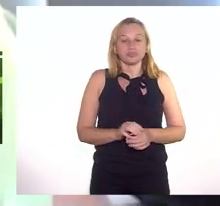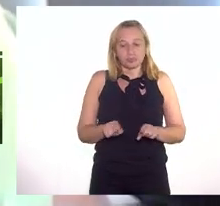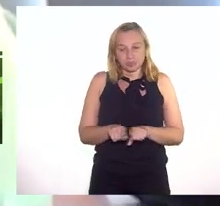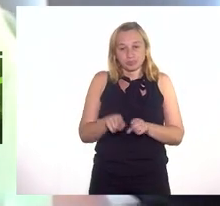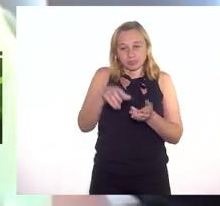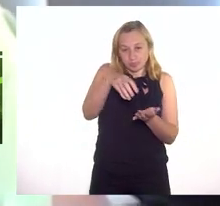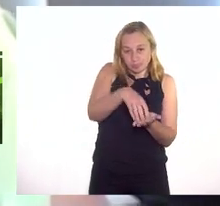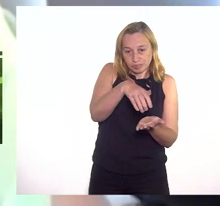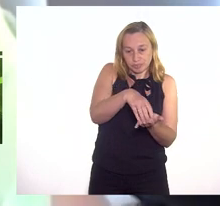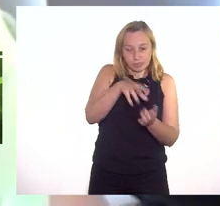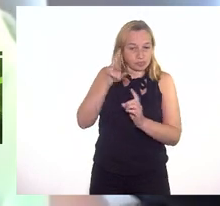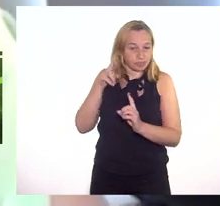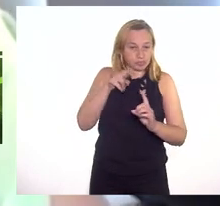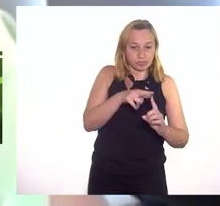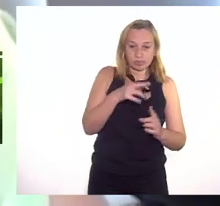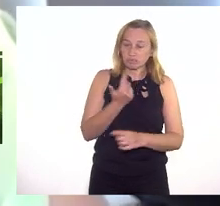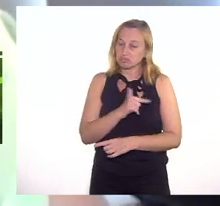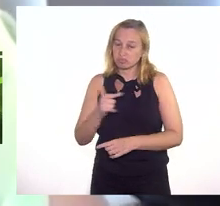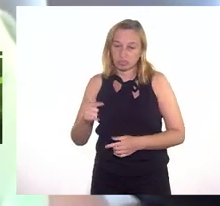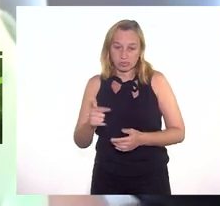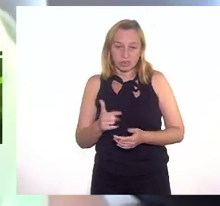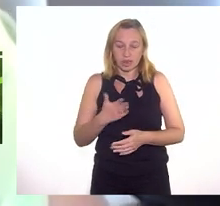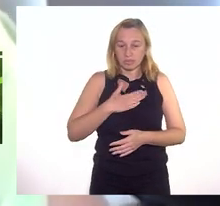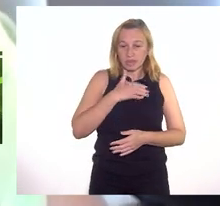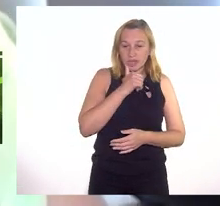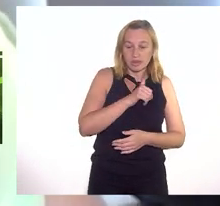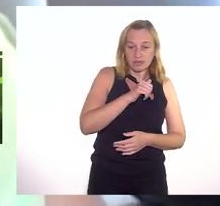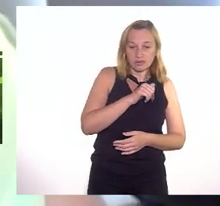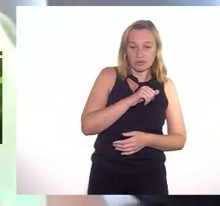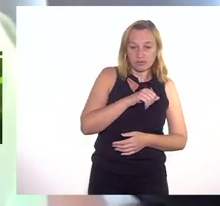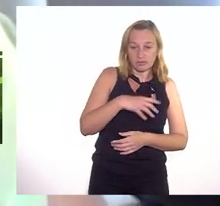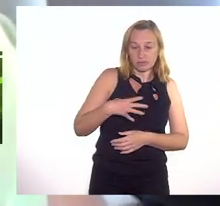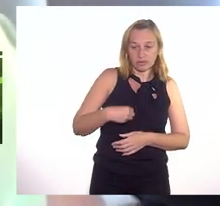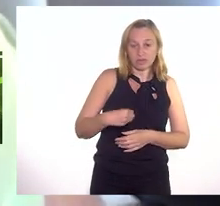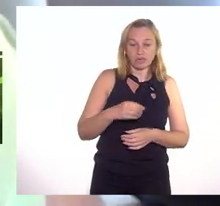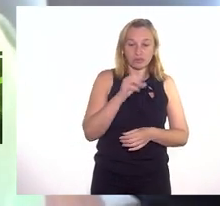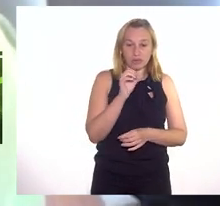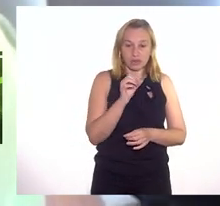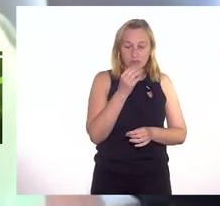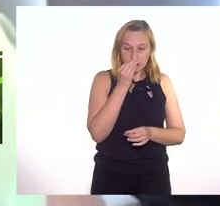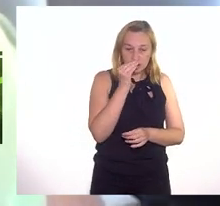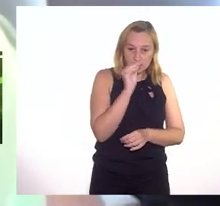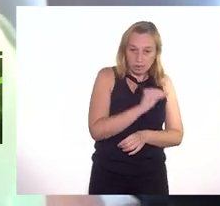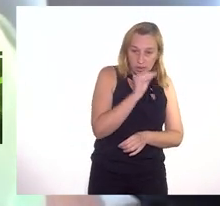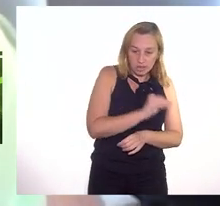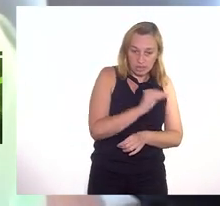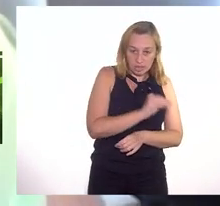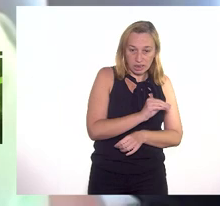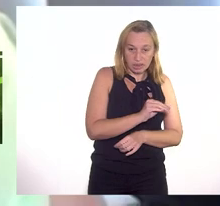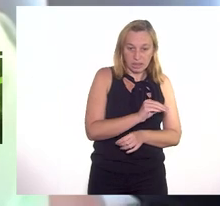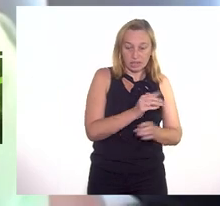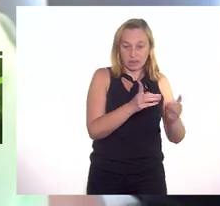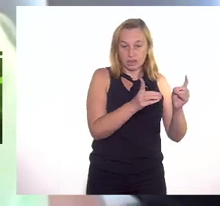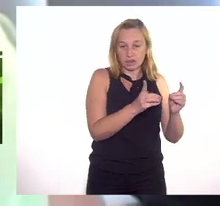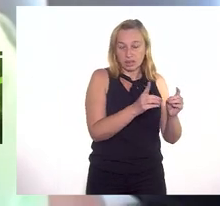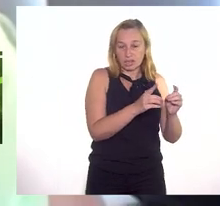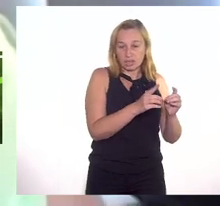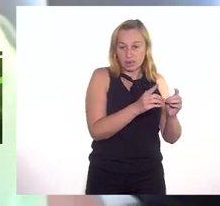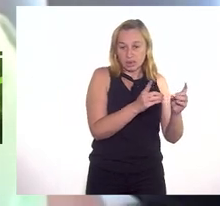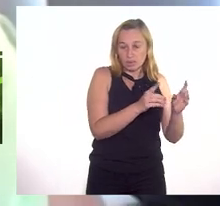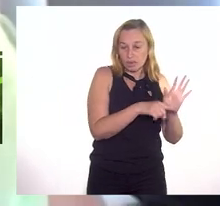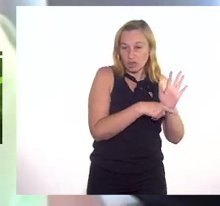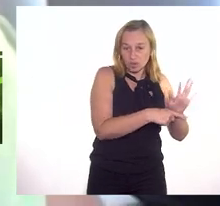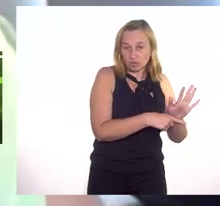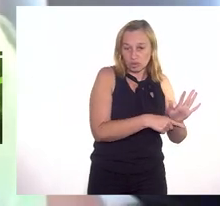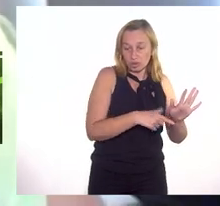centros também de referência que não temos. A minha filha já foi negada o atendimento por ela ter 12 anos, né, e a partir daí assim,